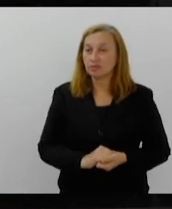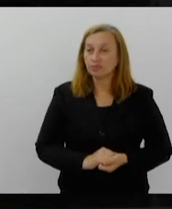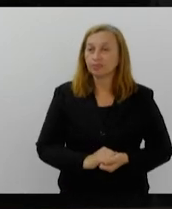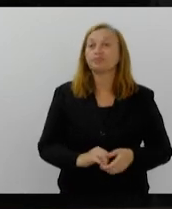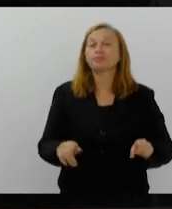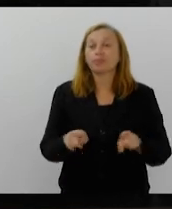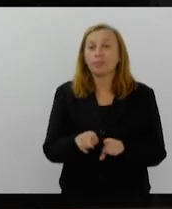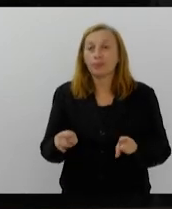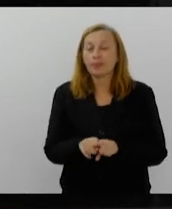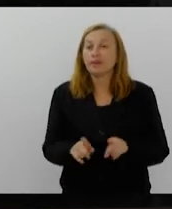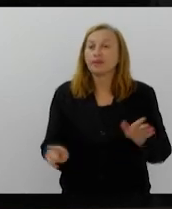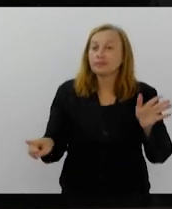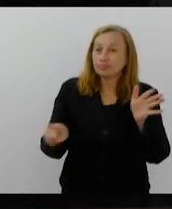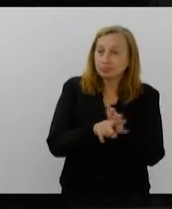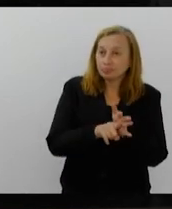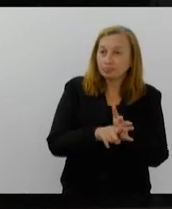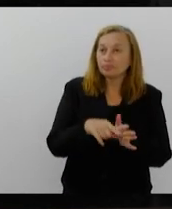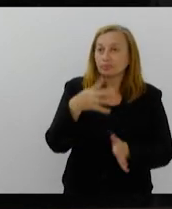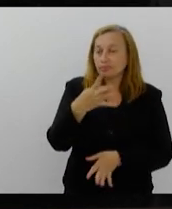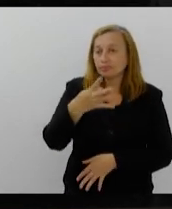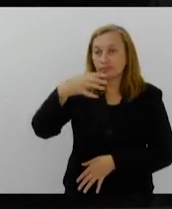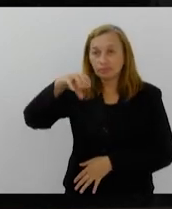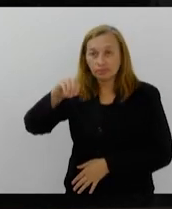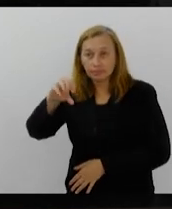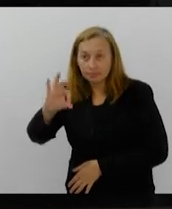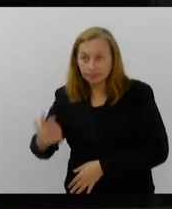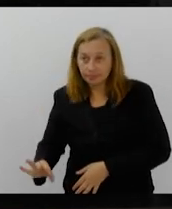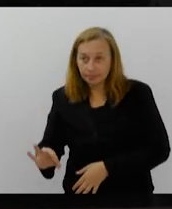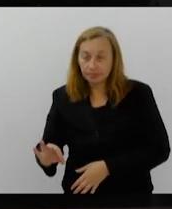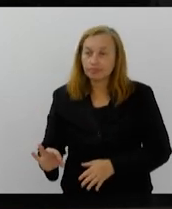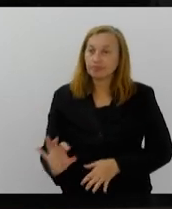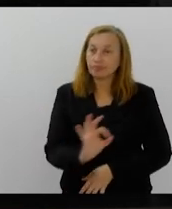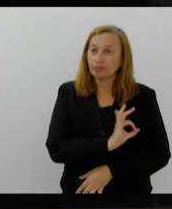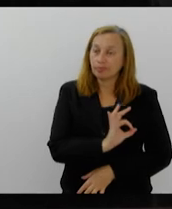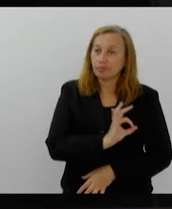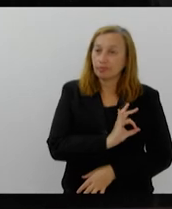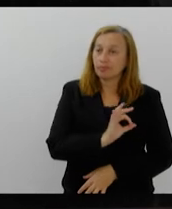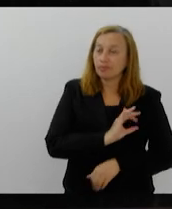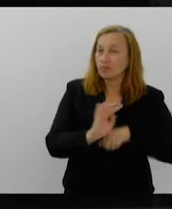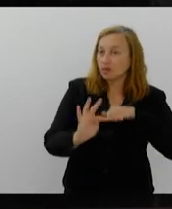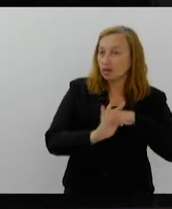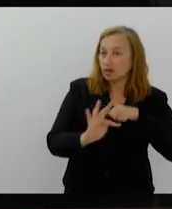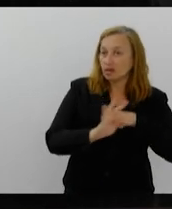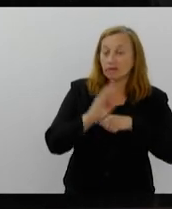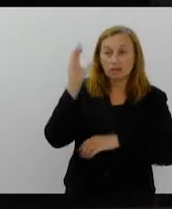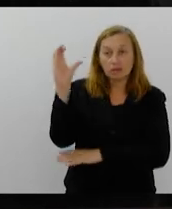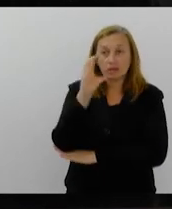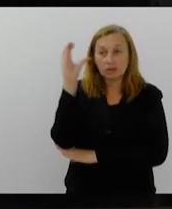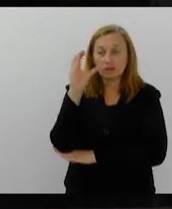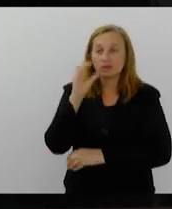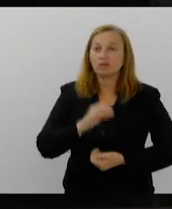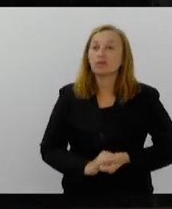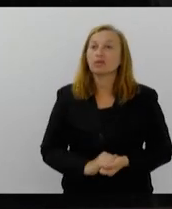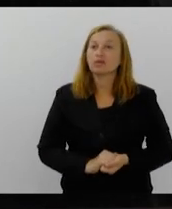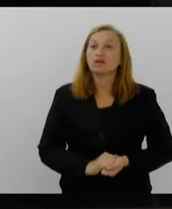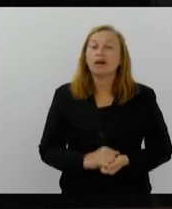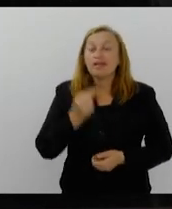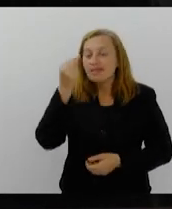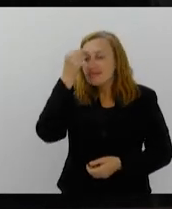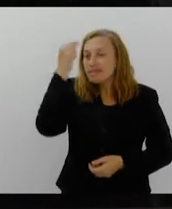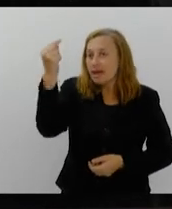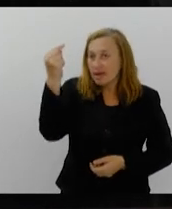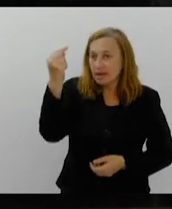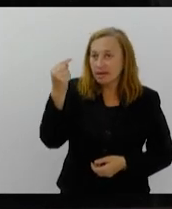também uma redução de 40% na polícia técnico-científica. Ou seja, a ideia de